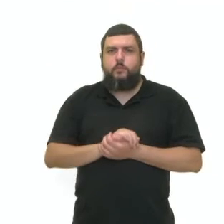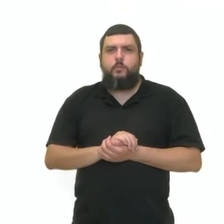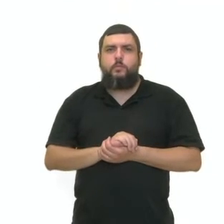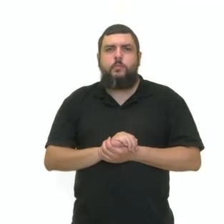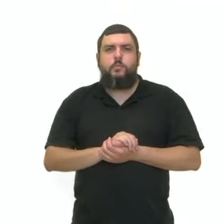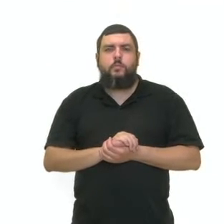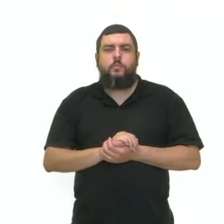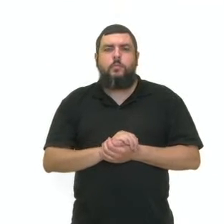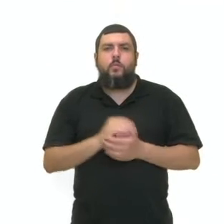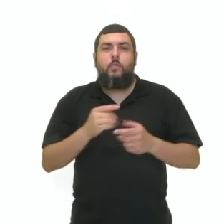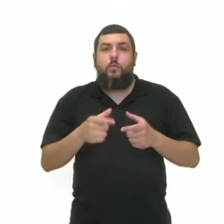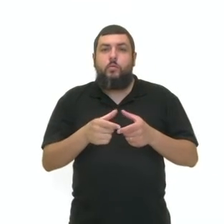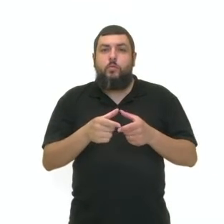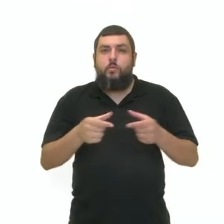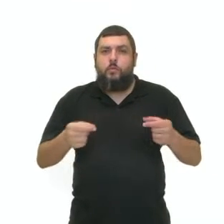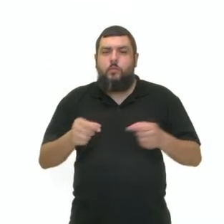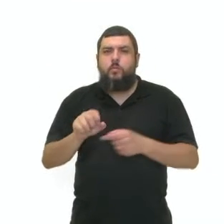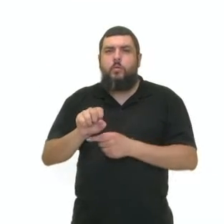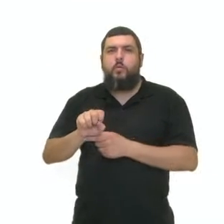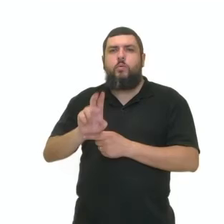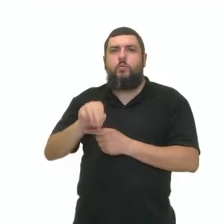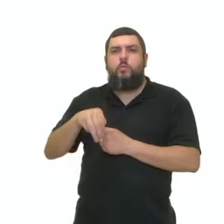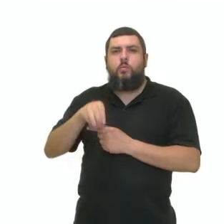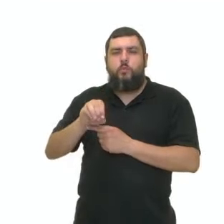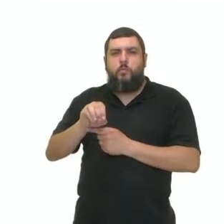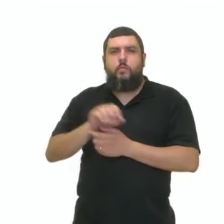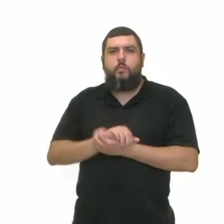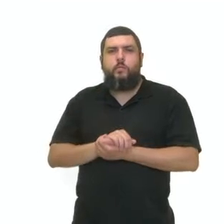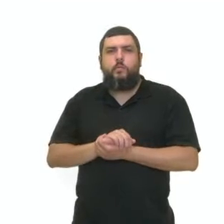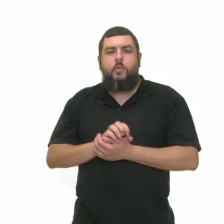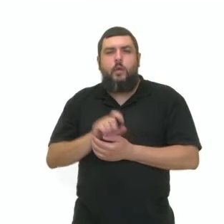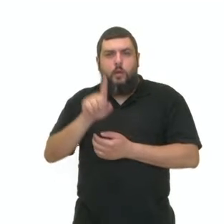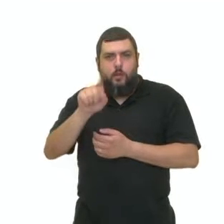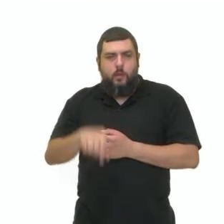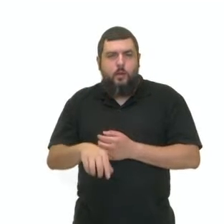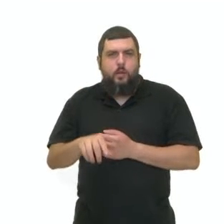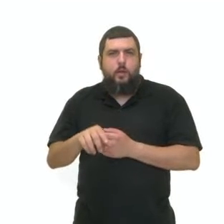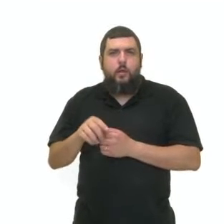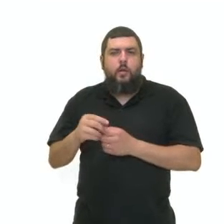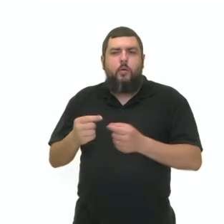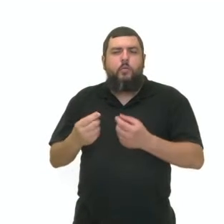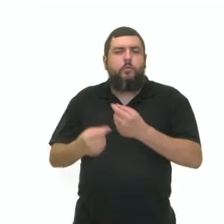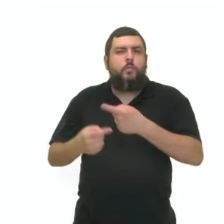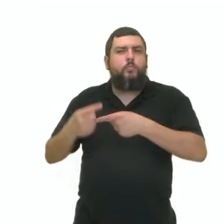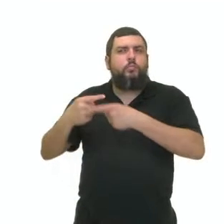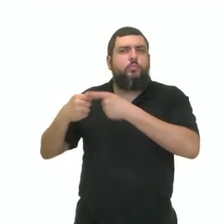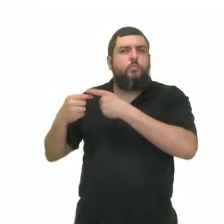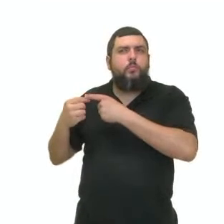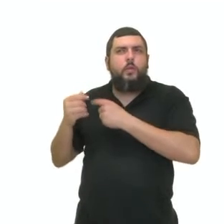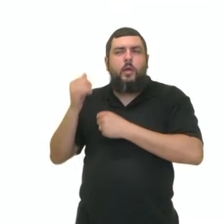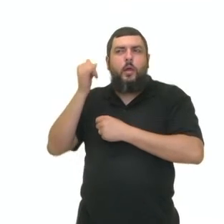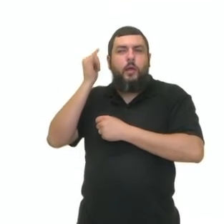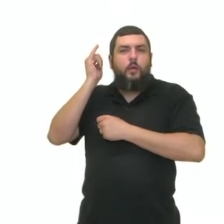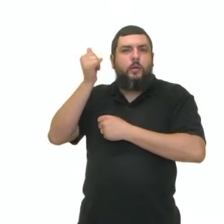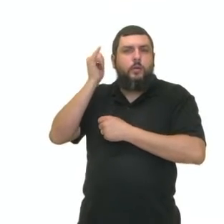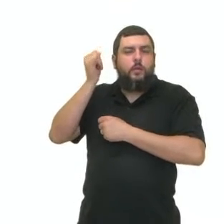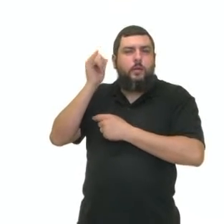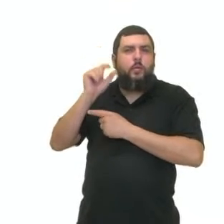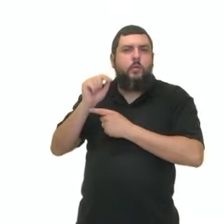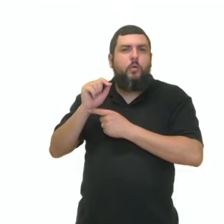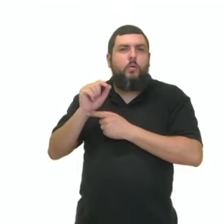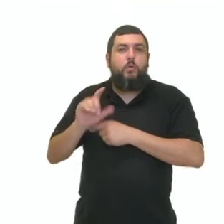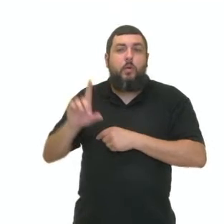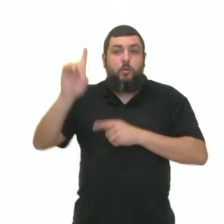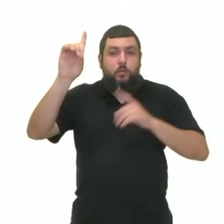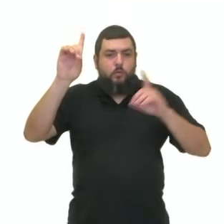era considerado esporte nacional. Ele surgiu ali da lenda, né? Então, que foi um duelo entre dois deuses que teria dado